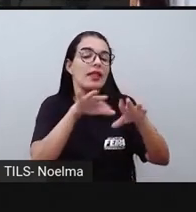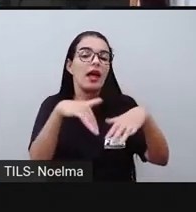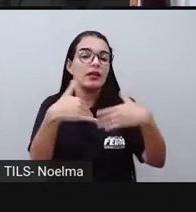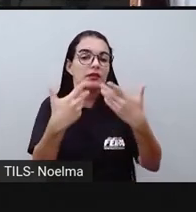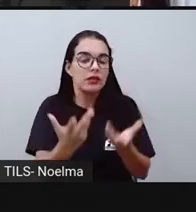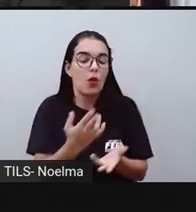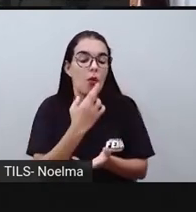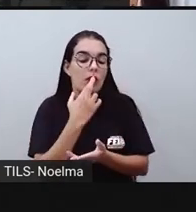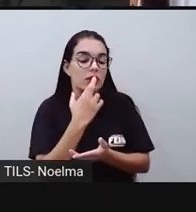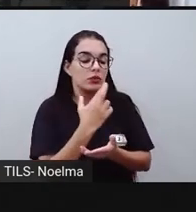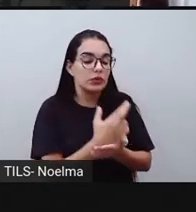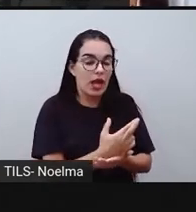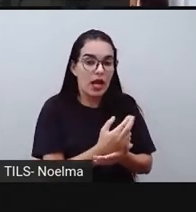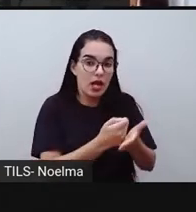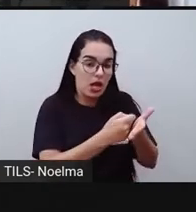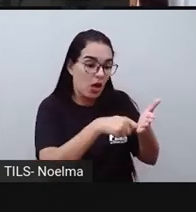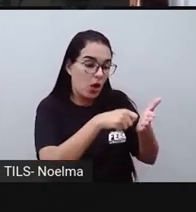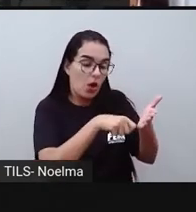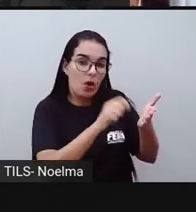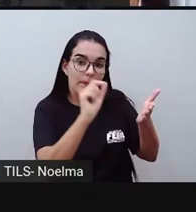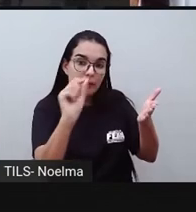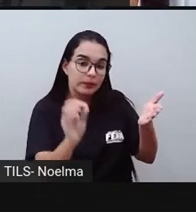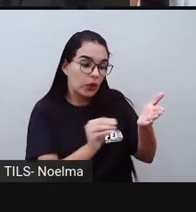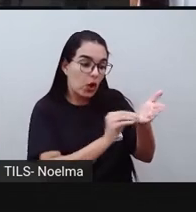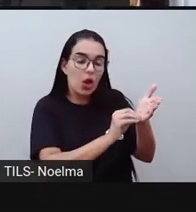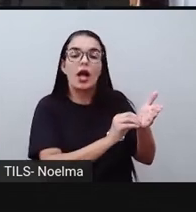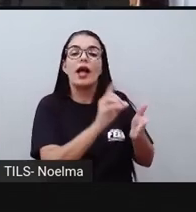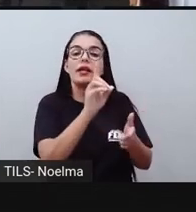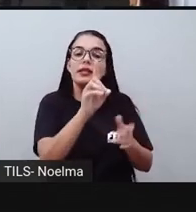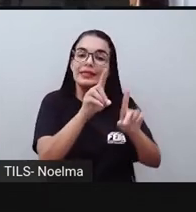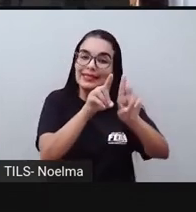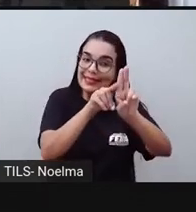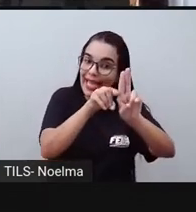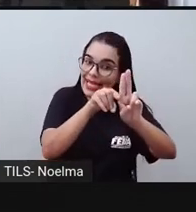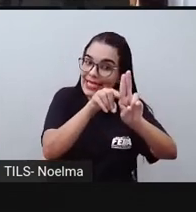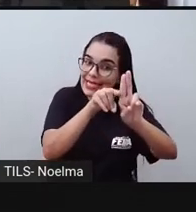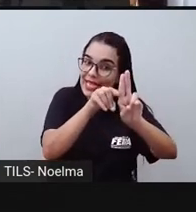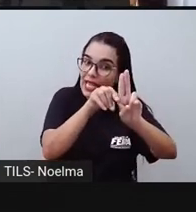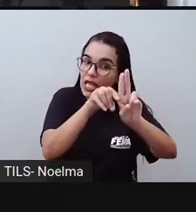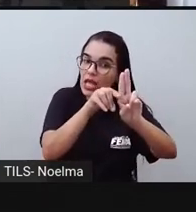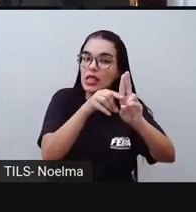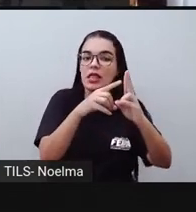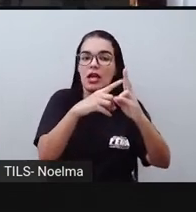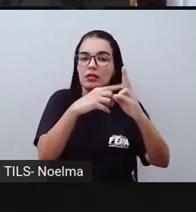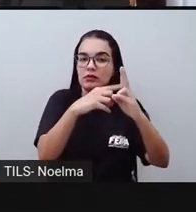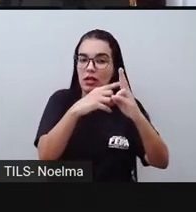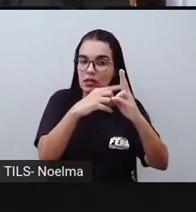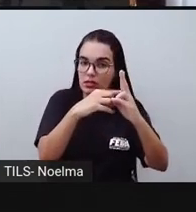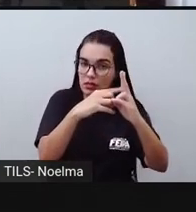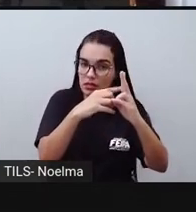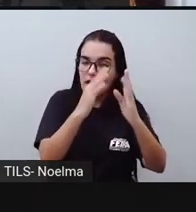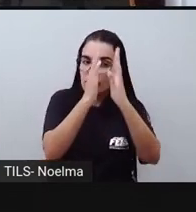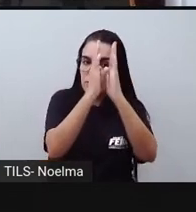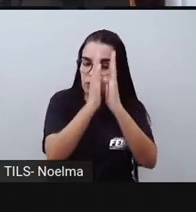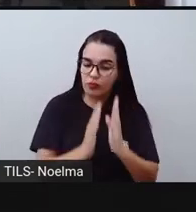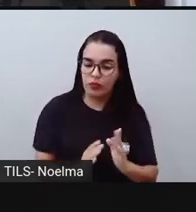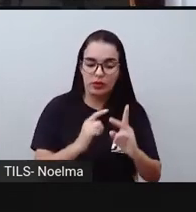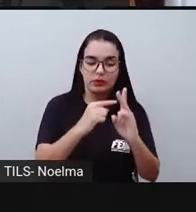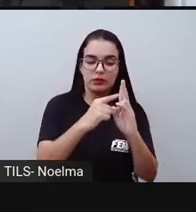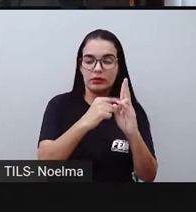começo a anotar, colocar a partir da sua direção, ó, na fila